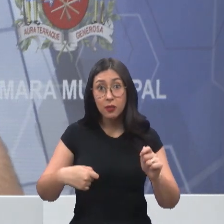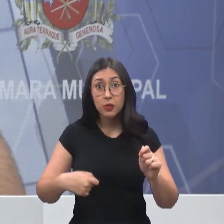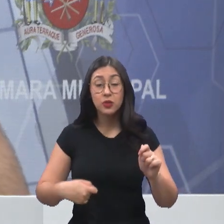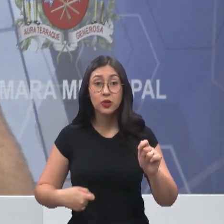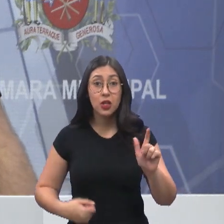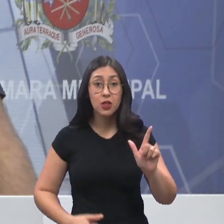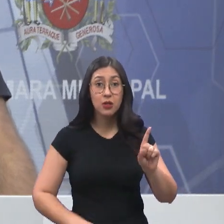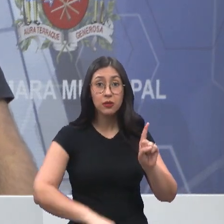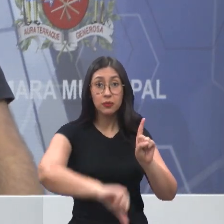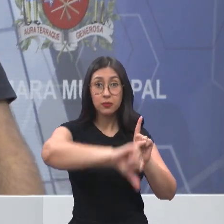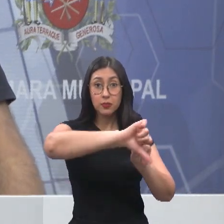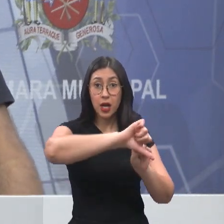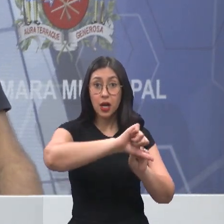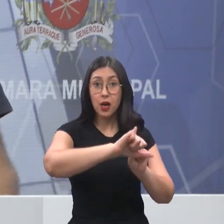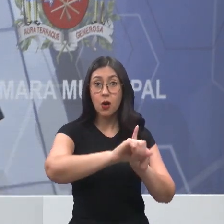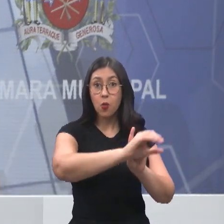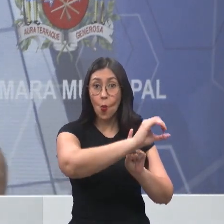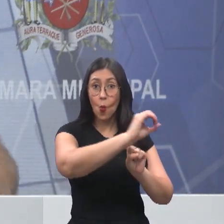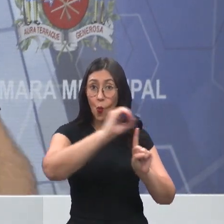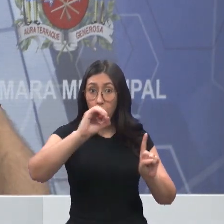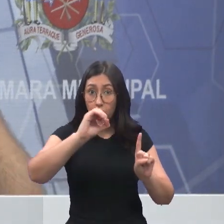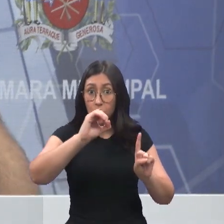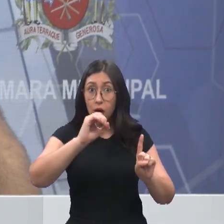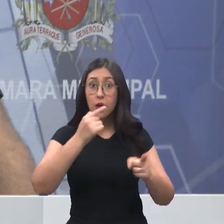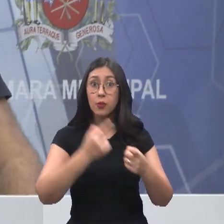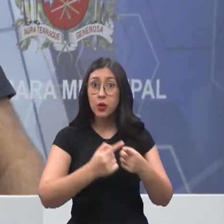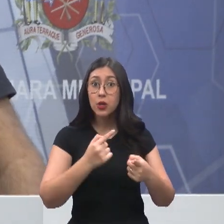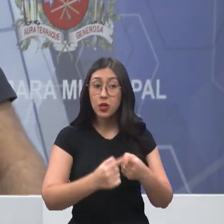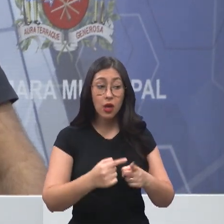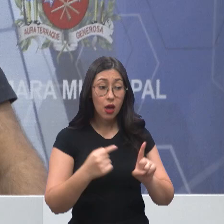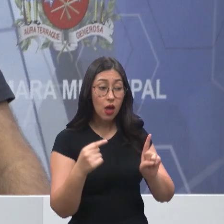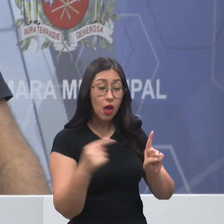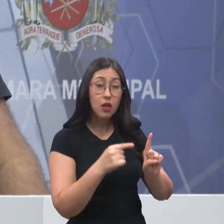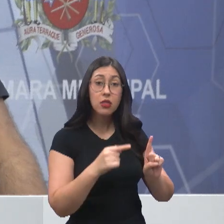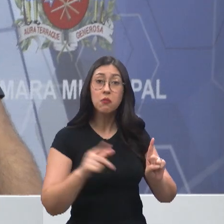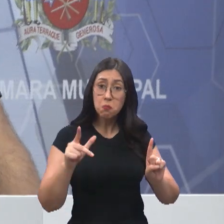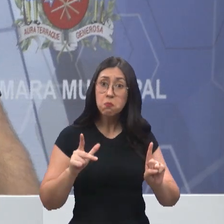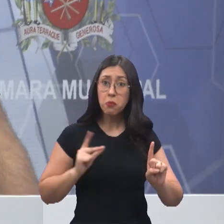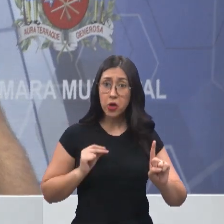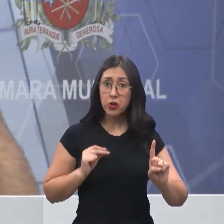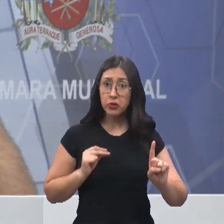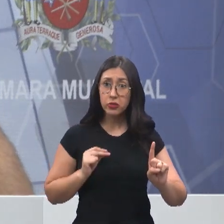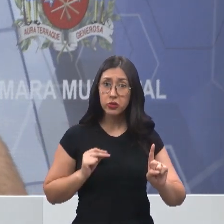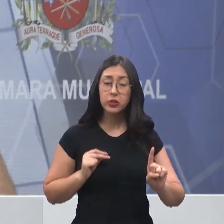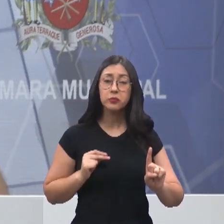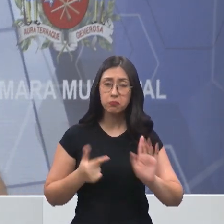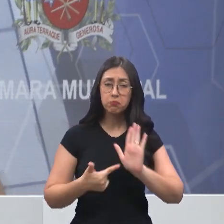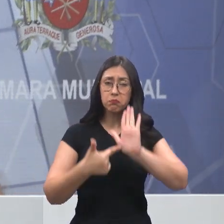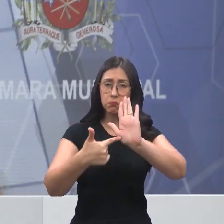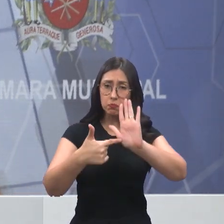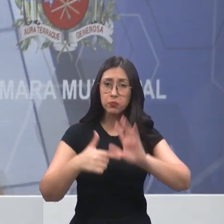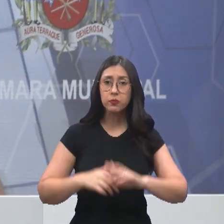que são, vamos dizer assim, merecedoras de uma anistia. Ô Beto, coloca para nós aí, por favor.